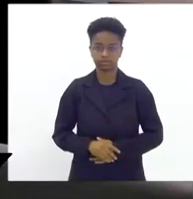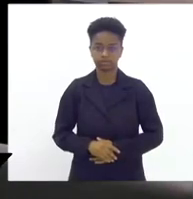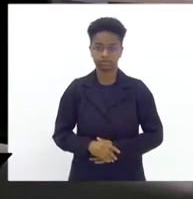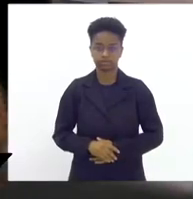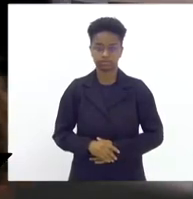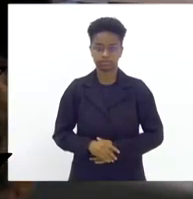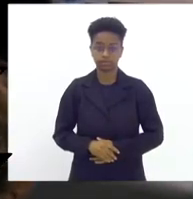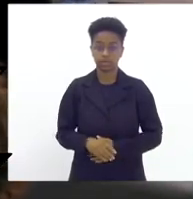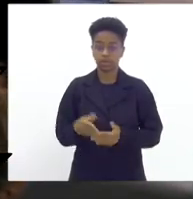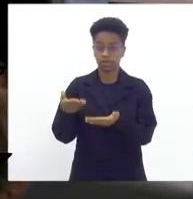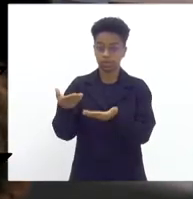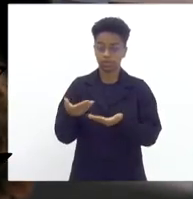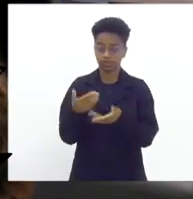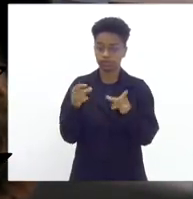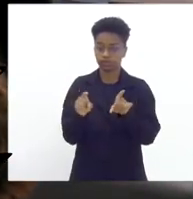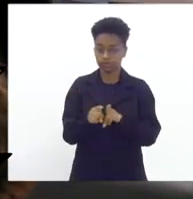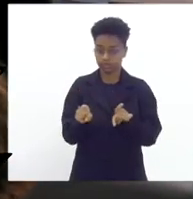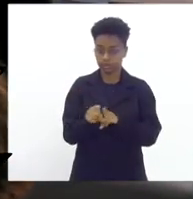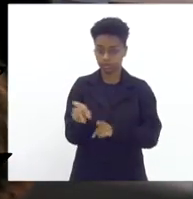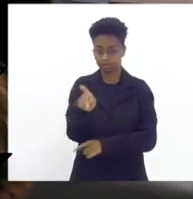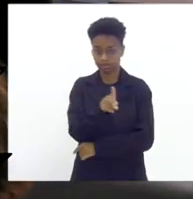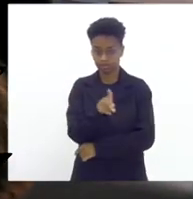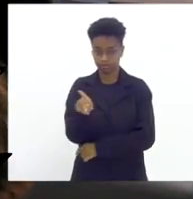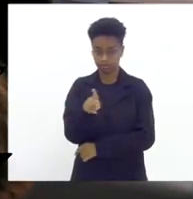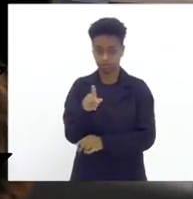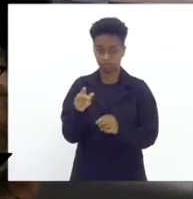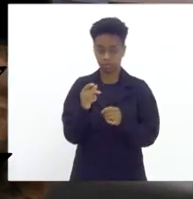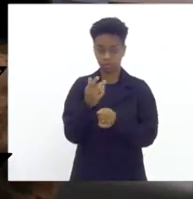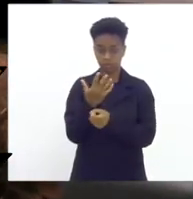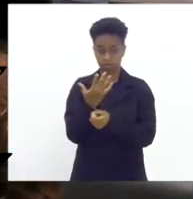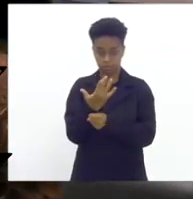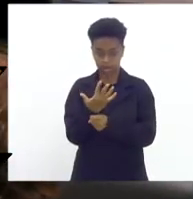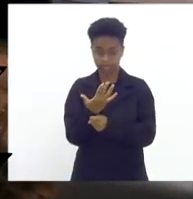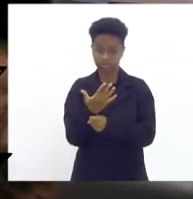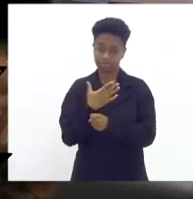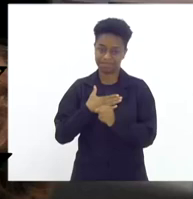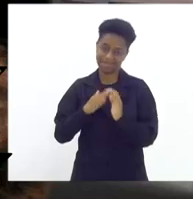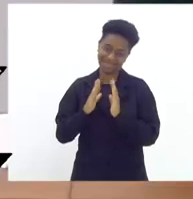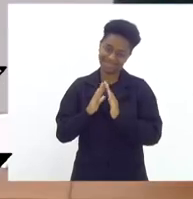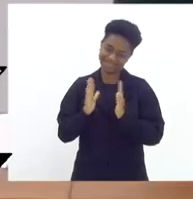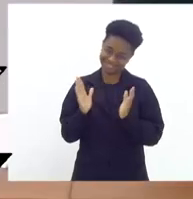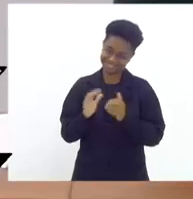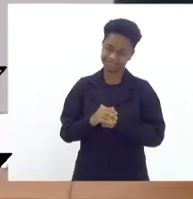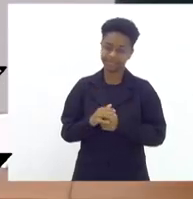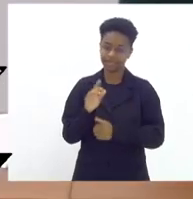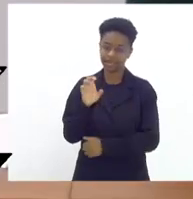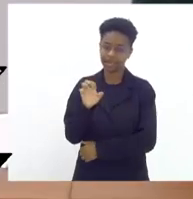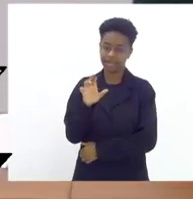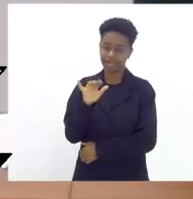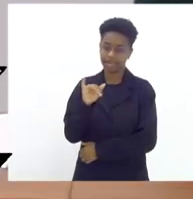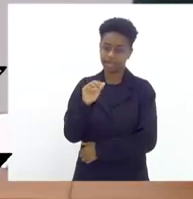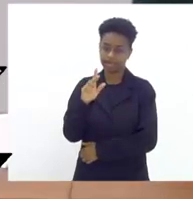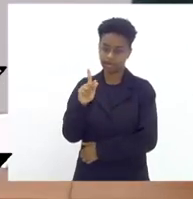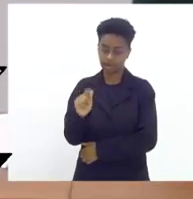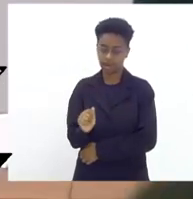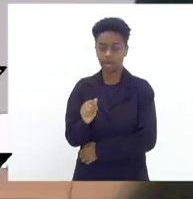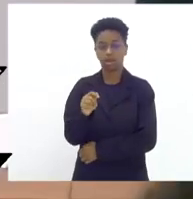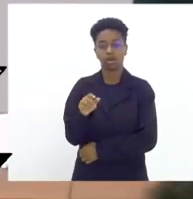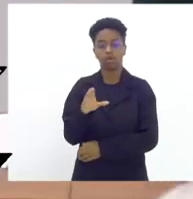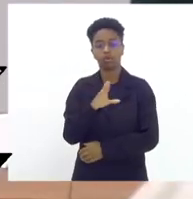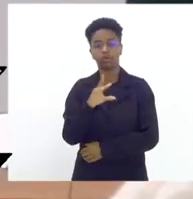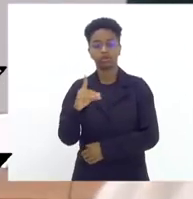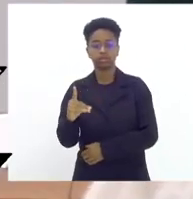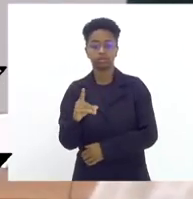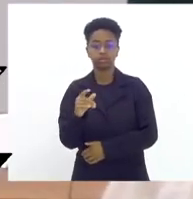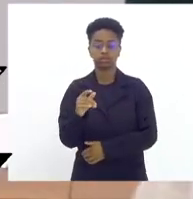convido também a querida professora da UERJ minha casa querida Érica Sarmento coordenadora do laboratório